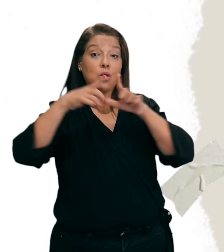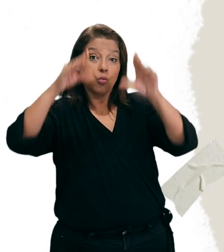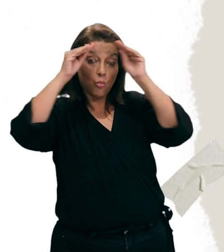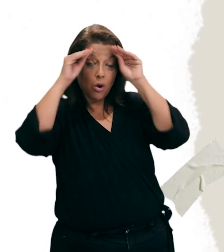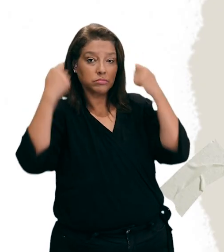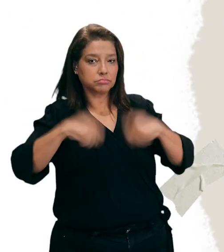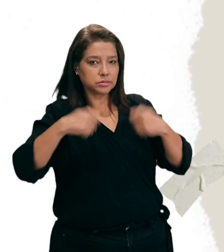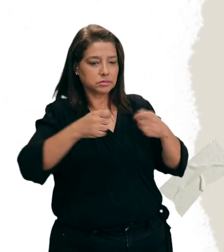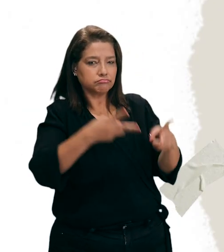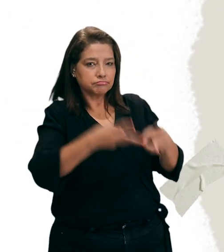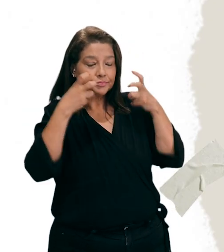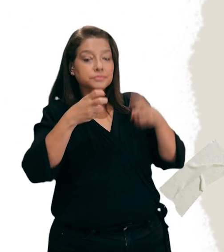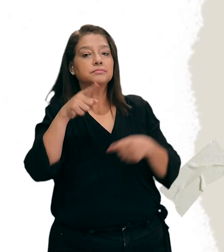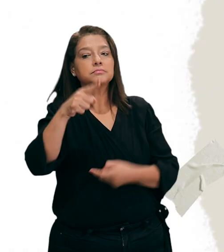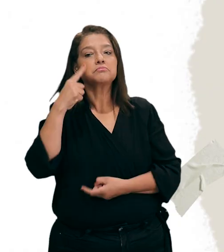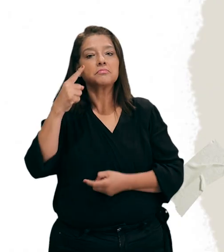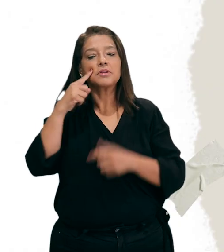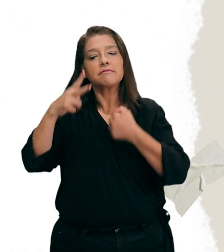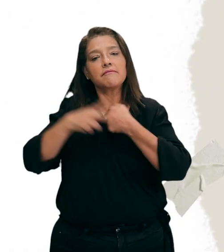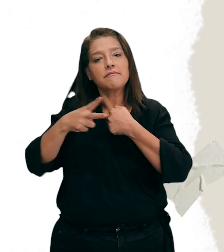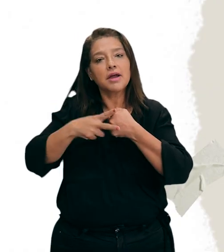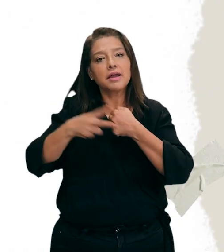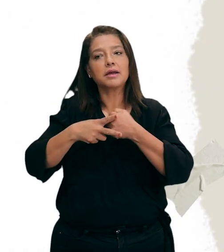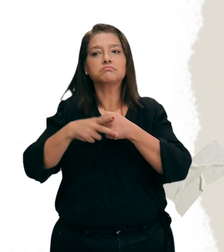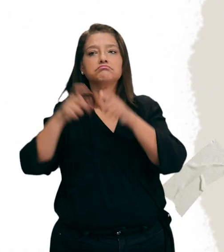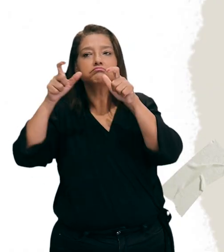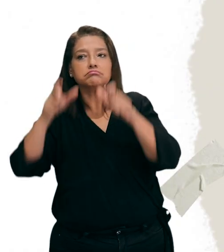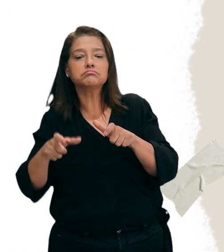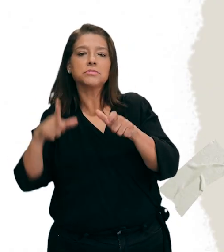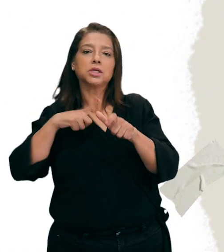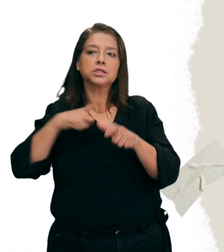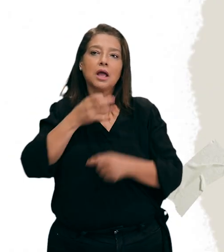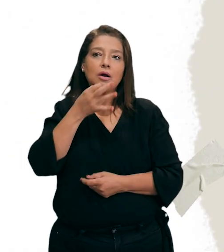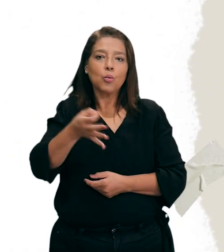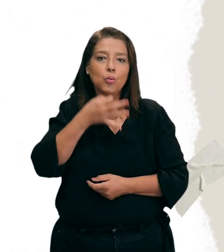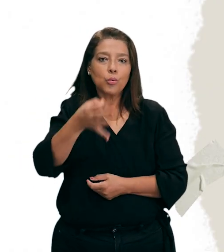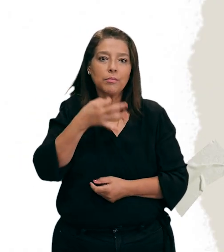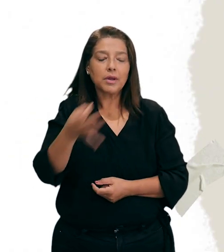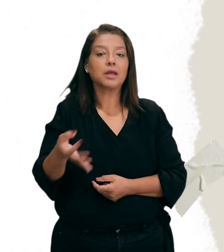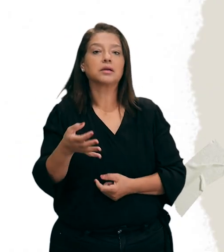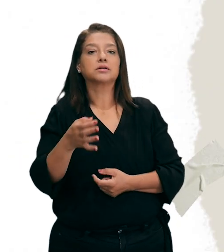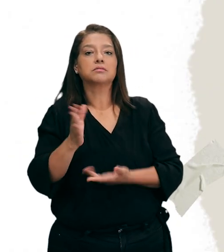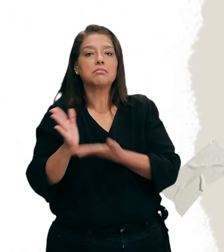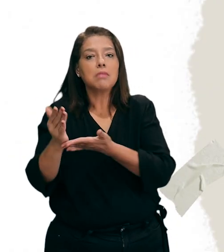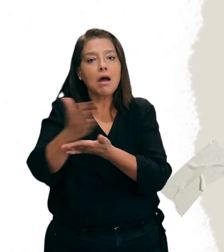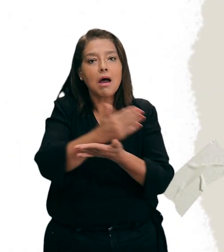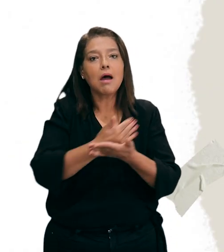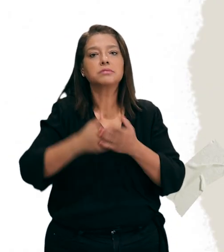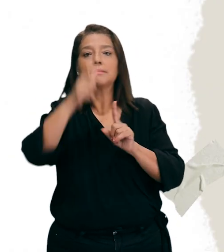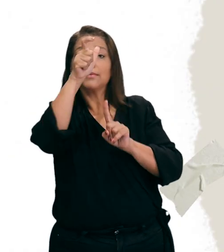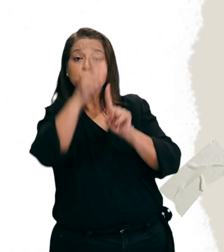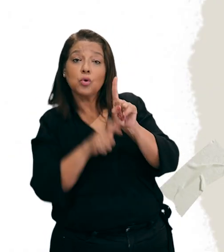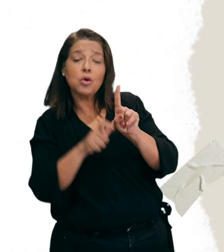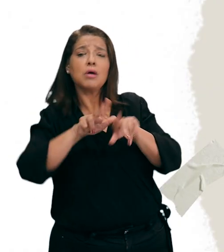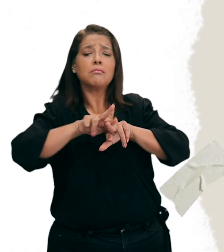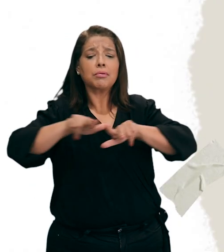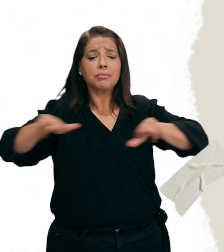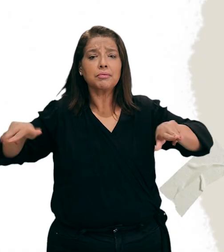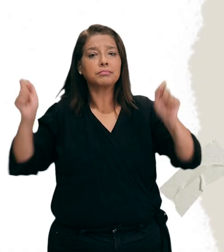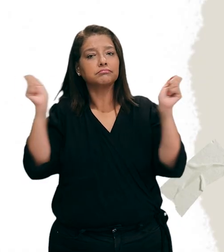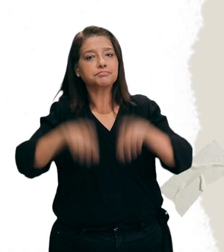Procure por pistas, verbos, organização, presença de argumentos, dados, personagens ou